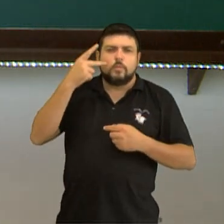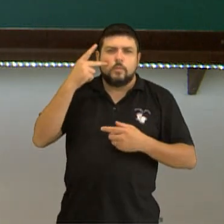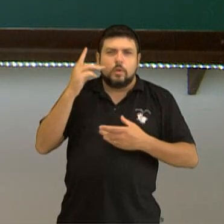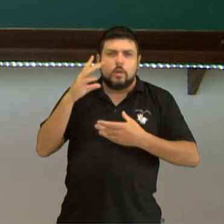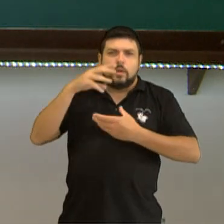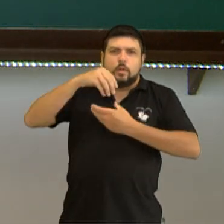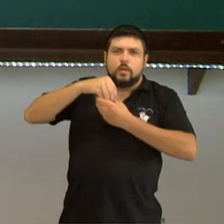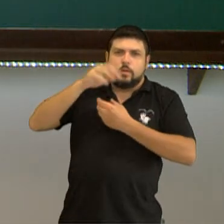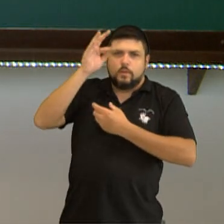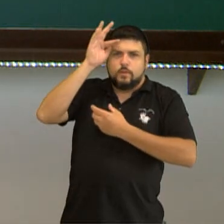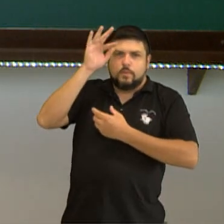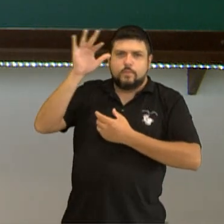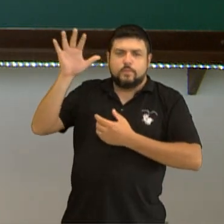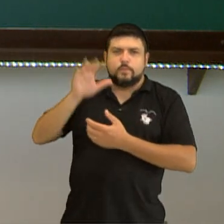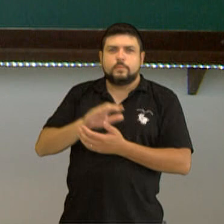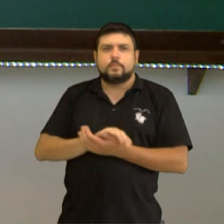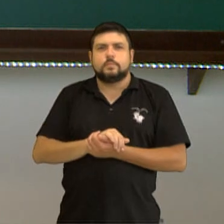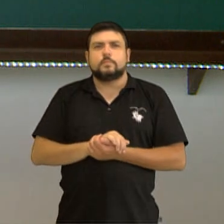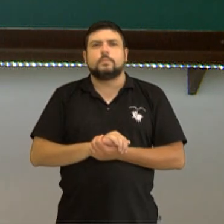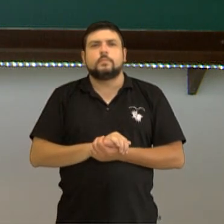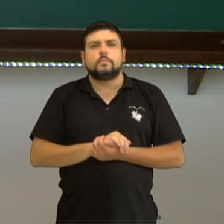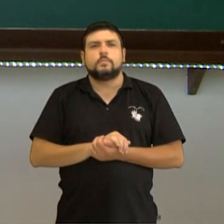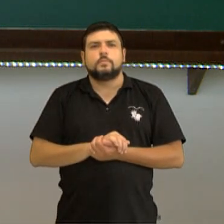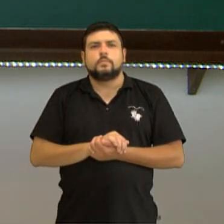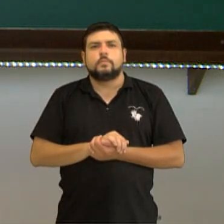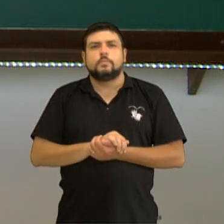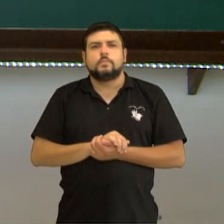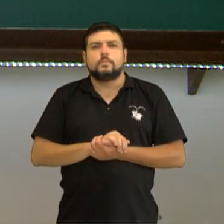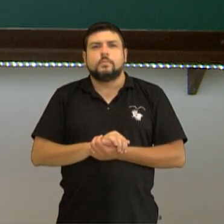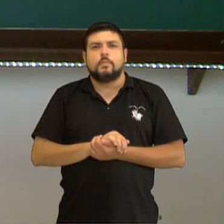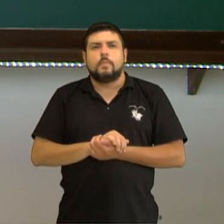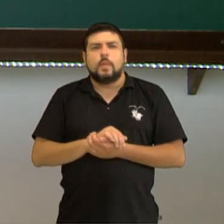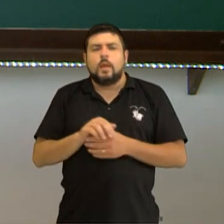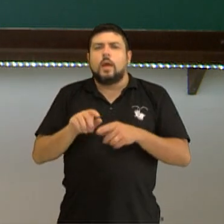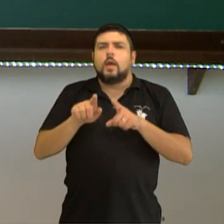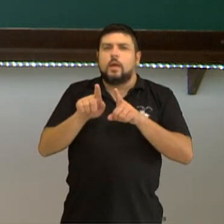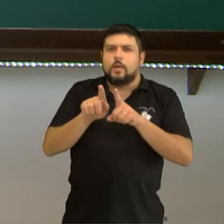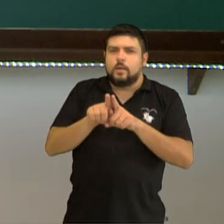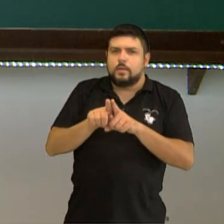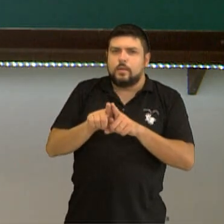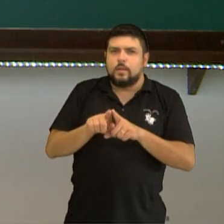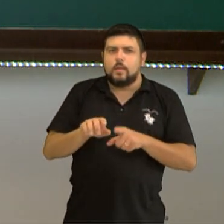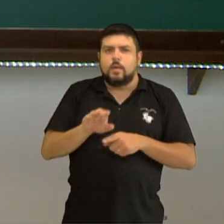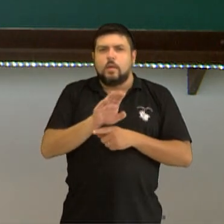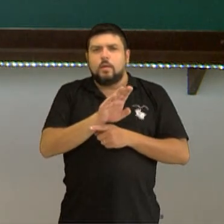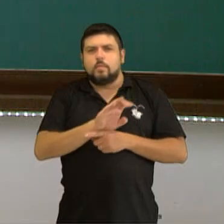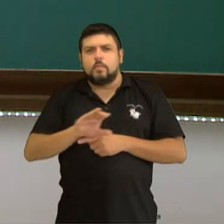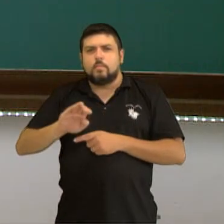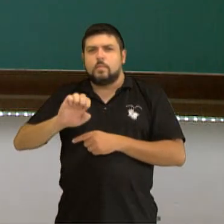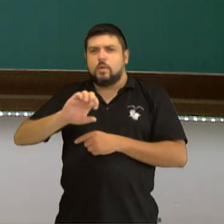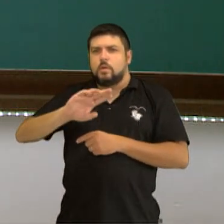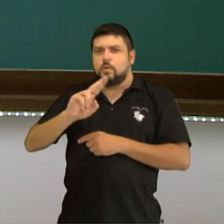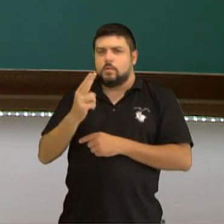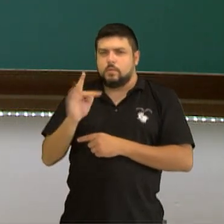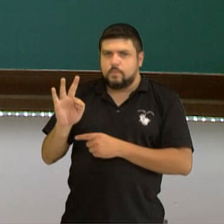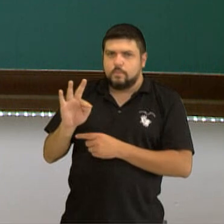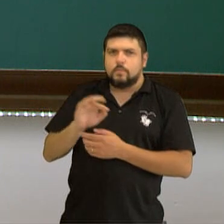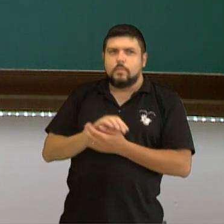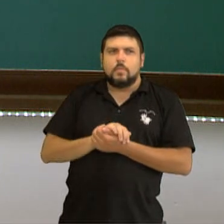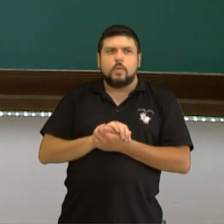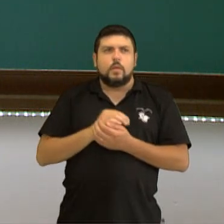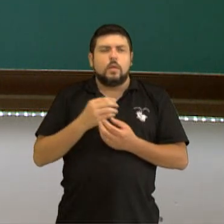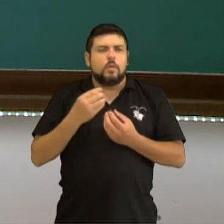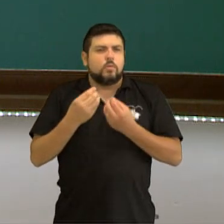Tá certo? Temos aí também o Bertold Brecht, que também é um grande pensador, um grande cientista político, sociólogo,